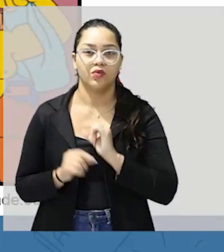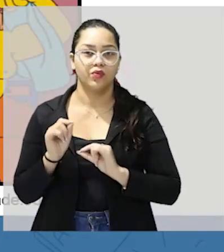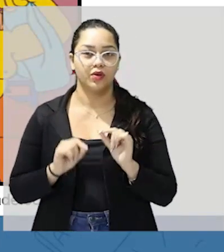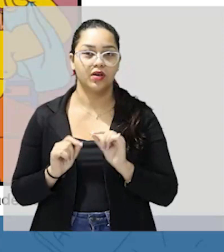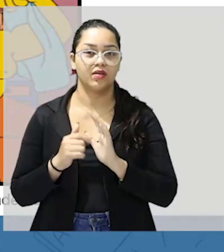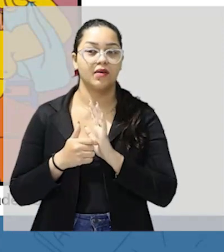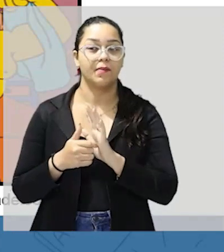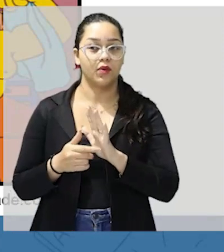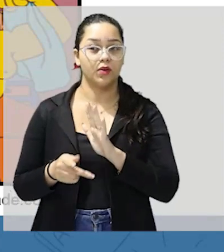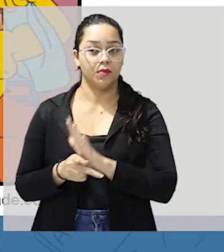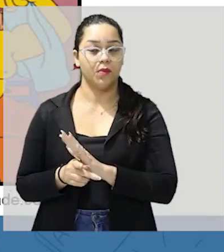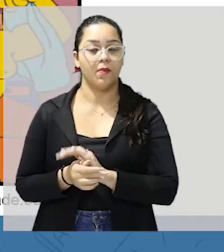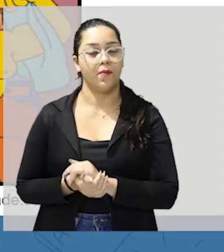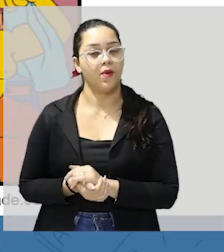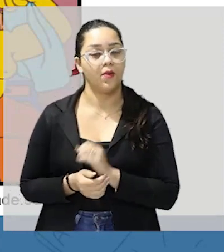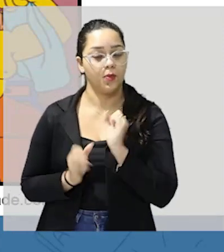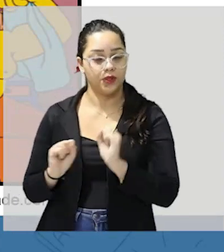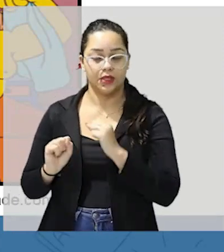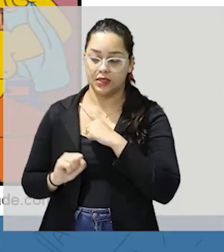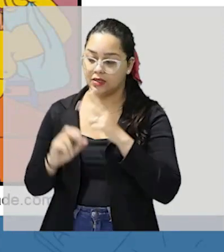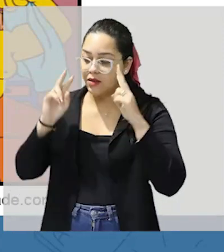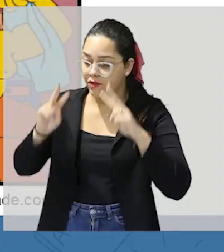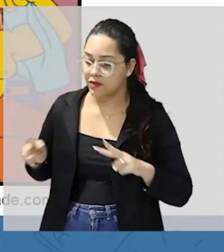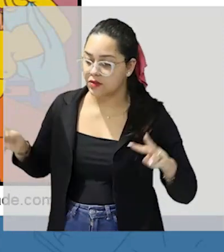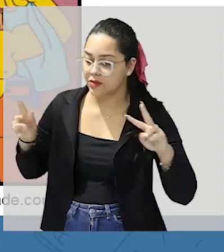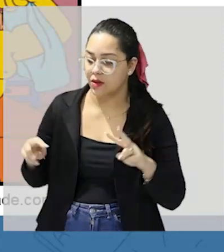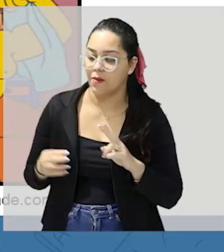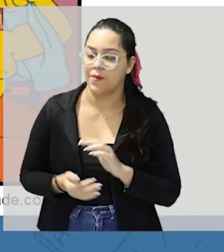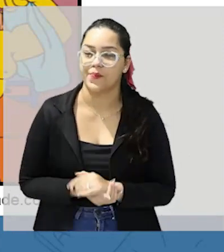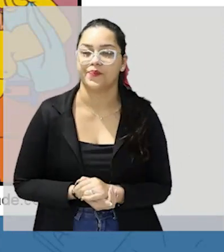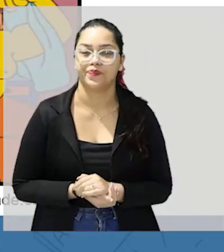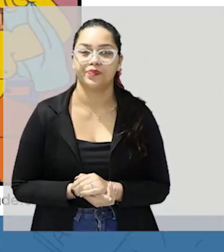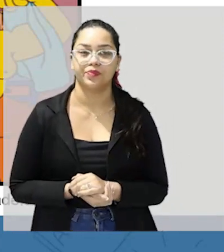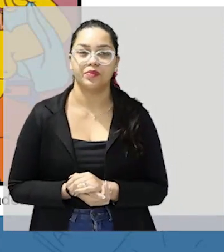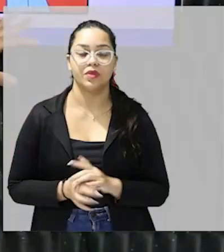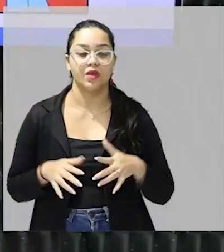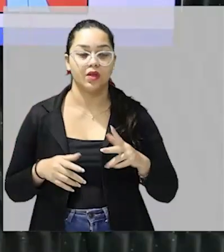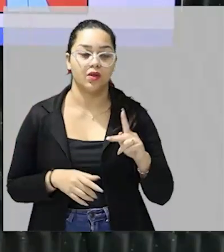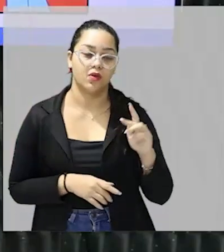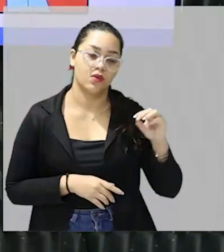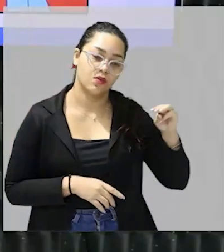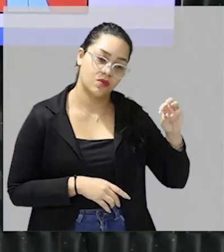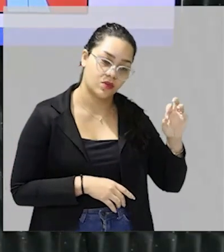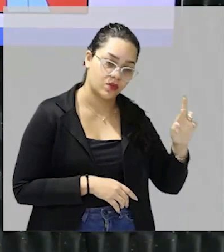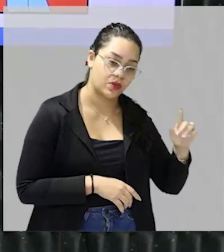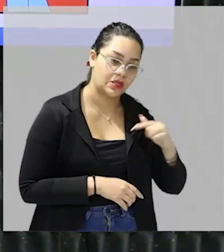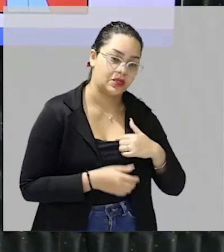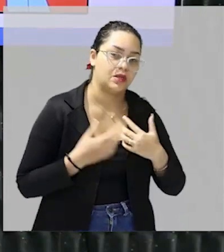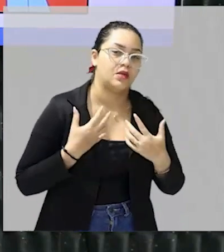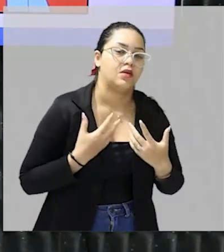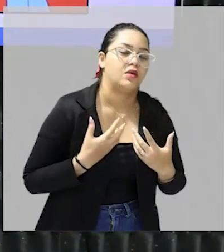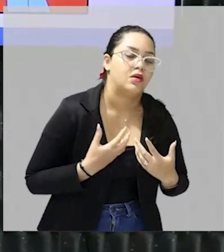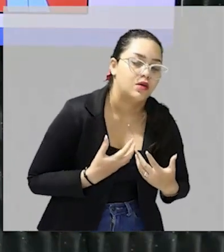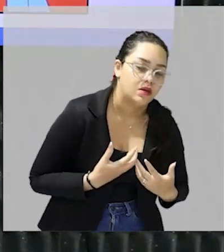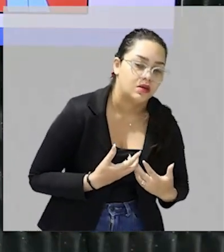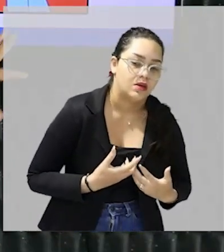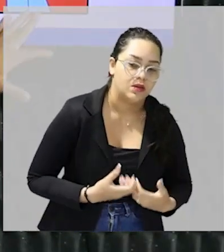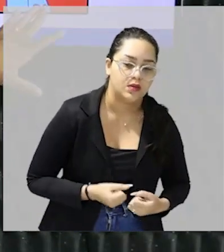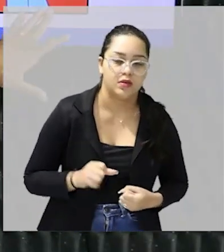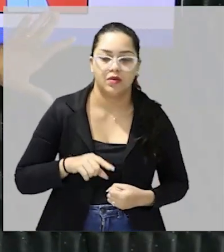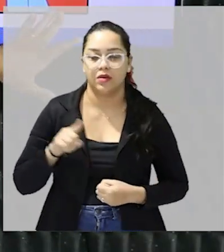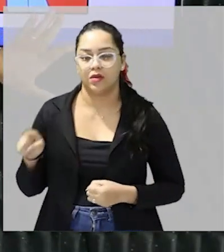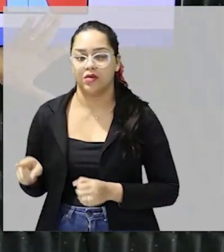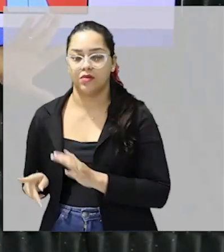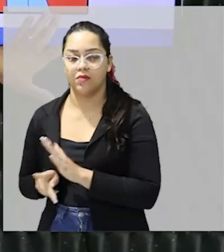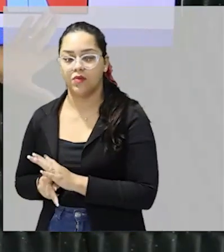mostra isso esteticamente, né? Para a gente ter essa visão aqui. Então, o Homer saiu do estado aqui que ele estava acima do peso